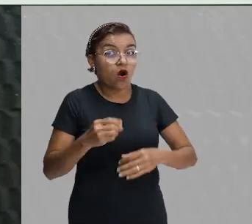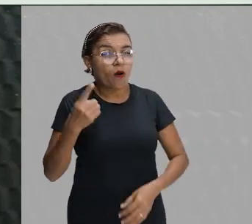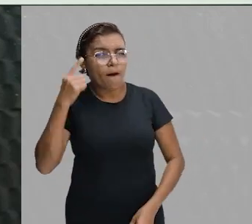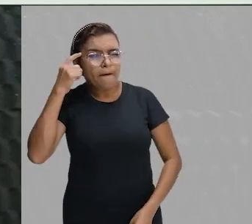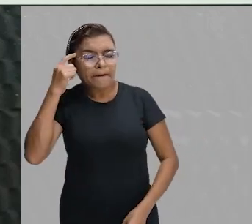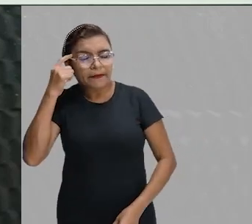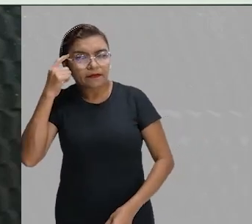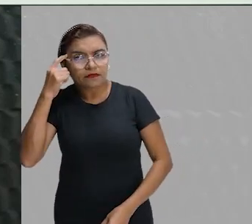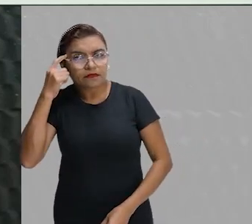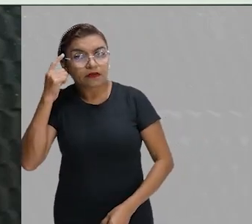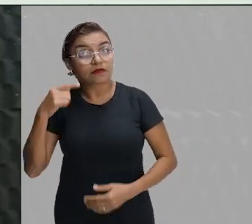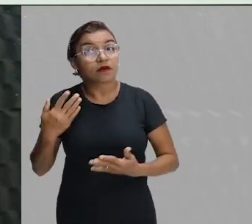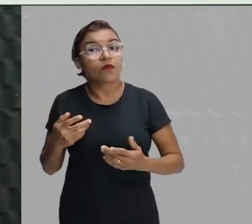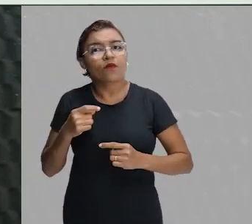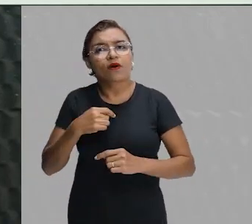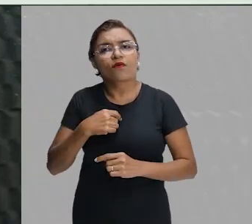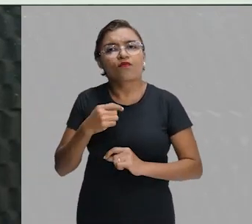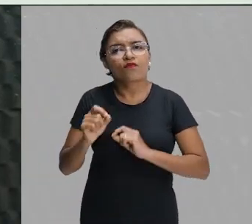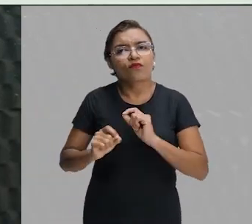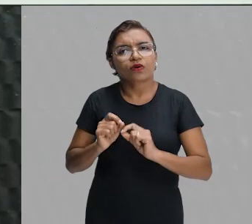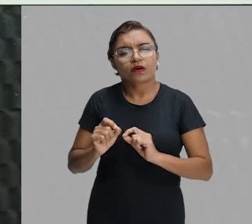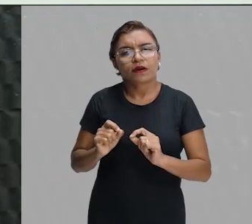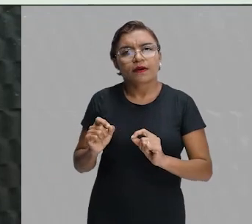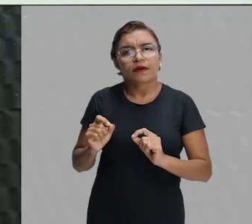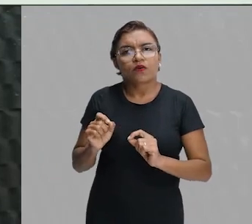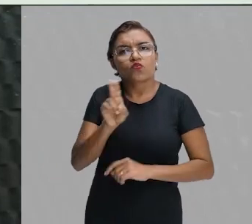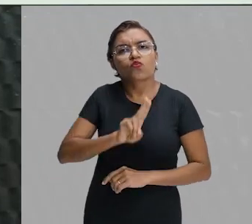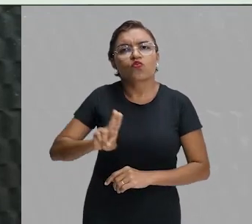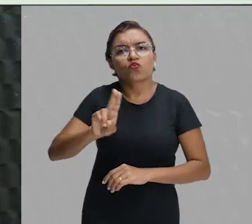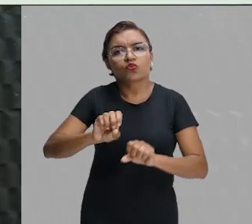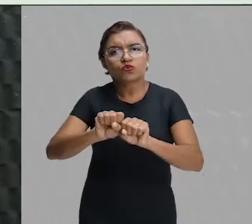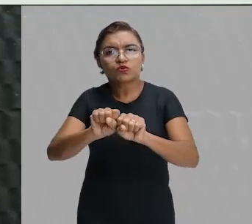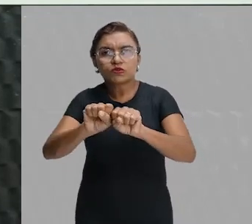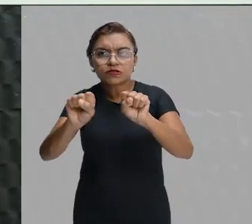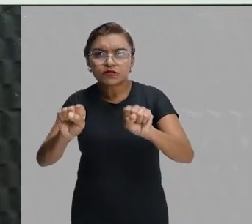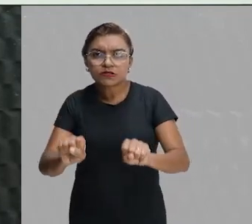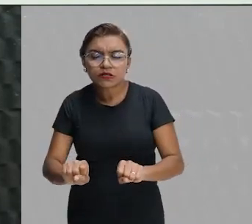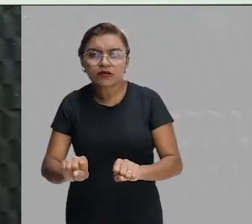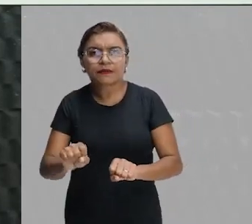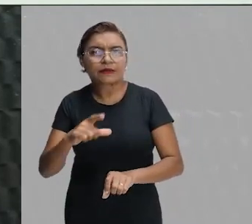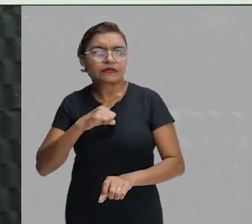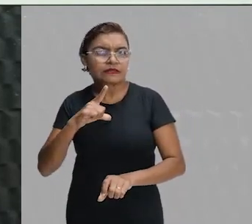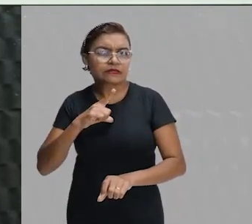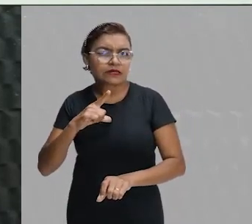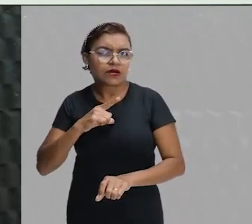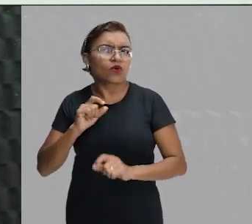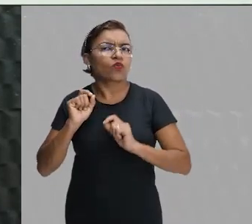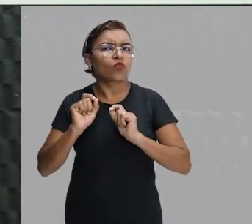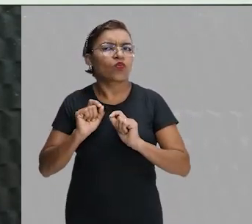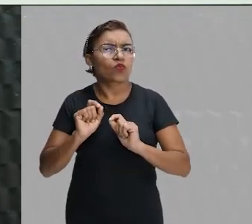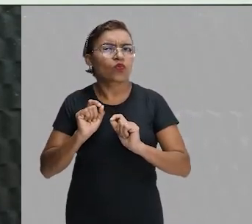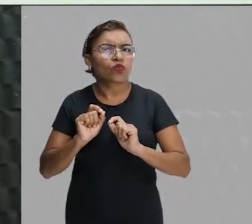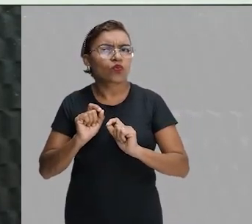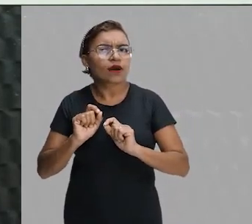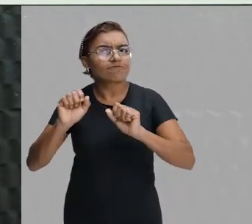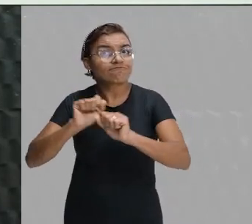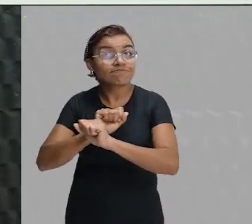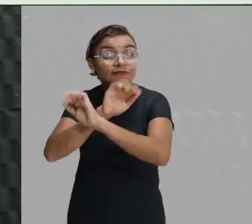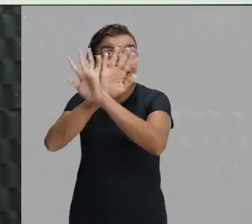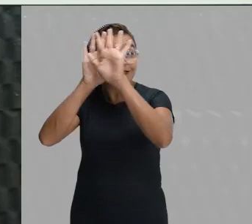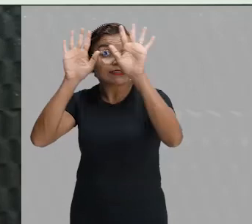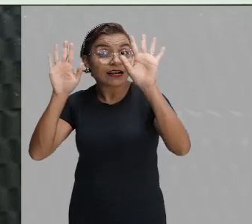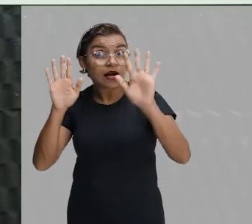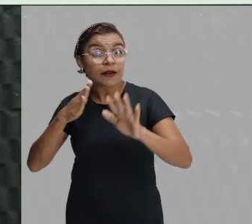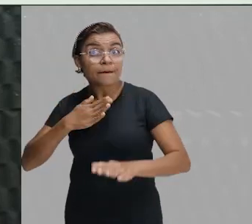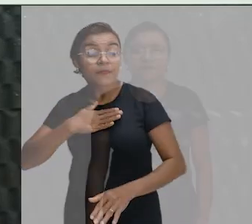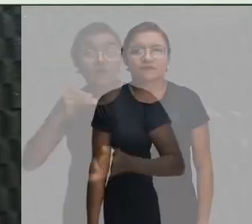eu necessariamente vou usar esse sistema para que se torne, obviamente, muito mais clara a